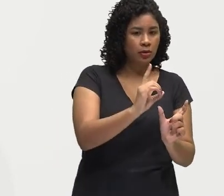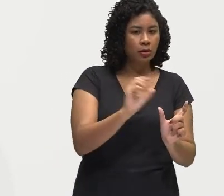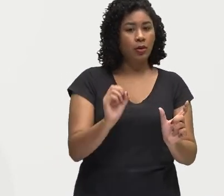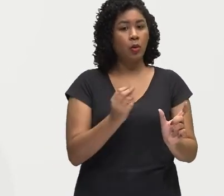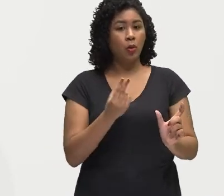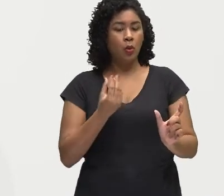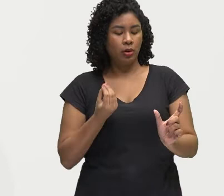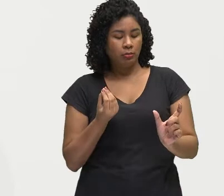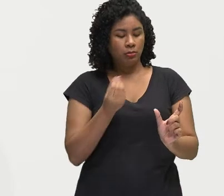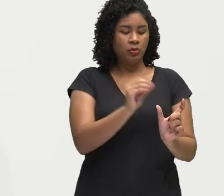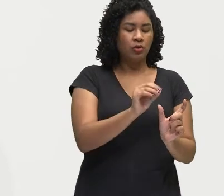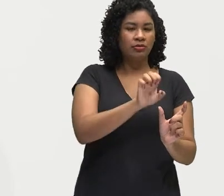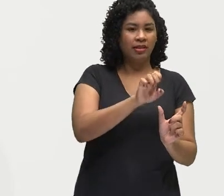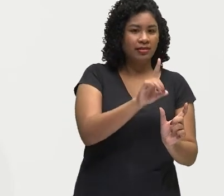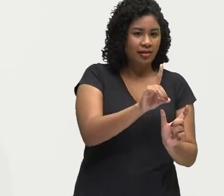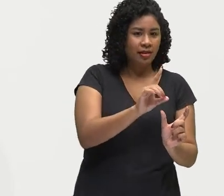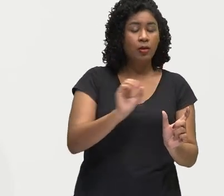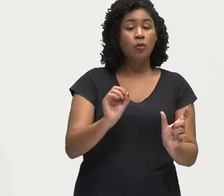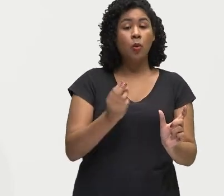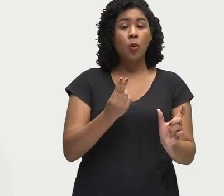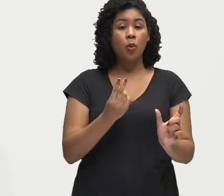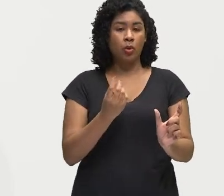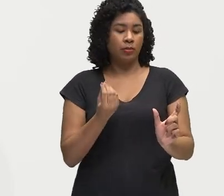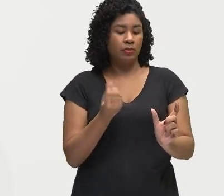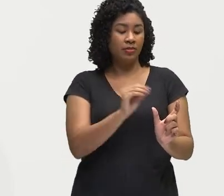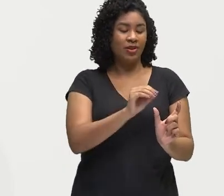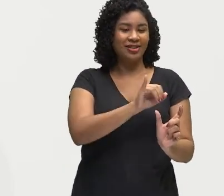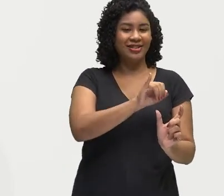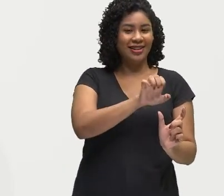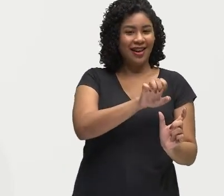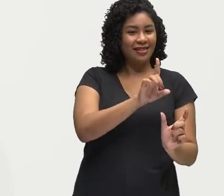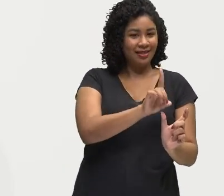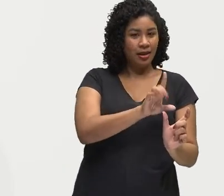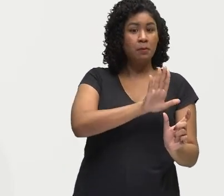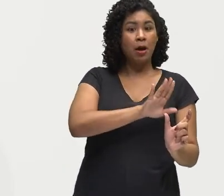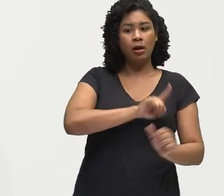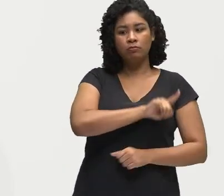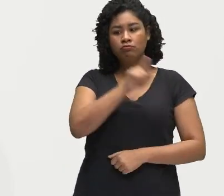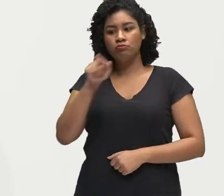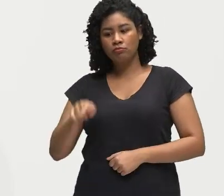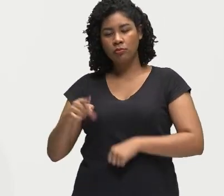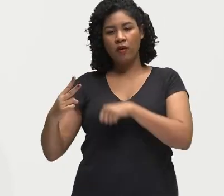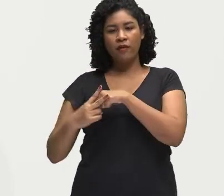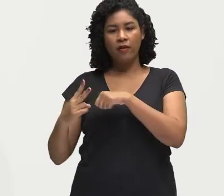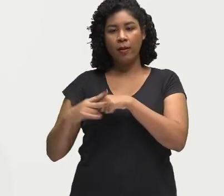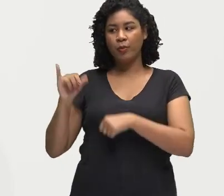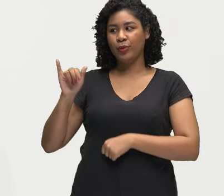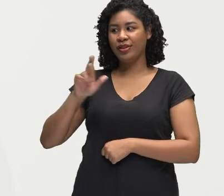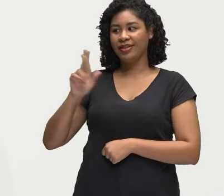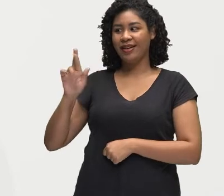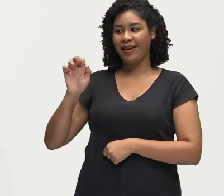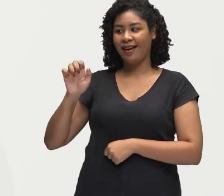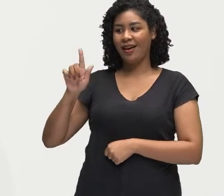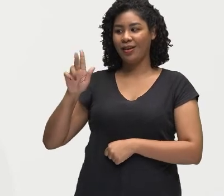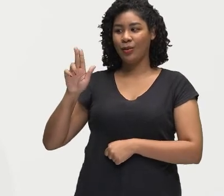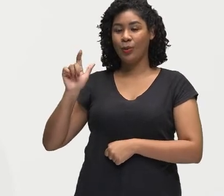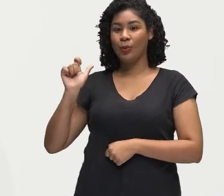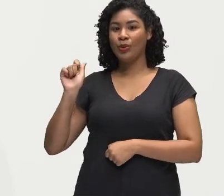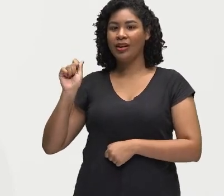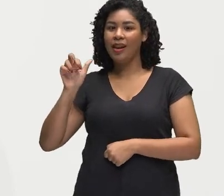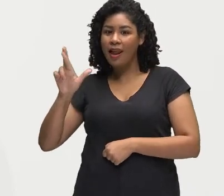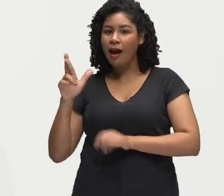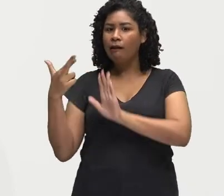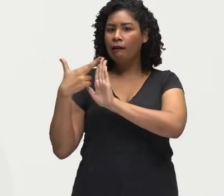Em compensação, os verbos irregulares. Isso aqui, ó, gente.